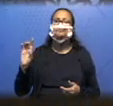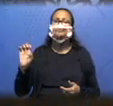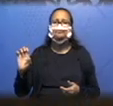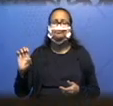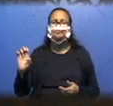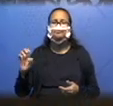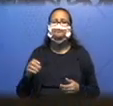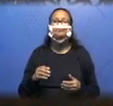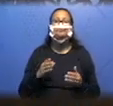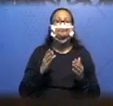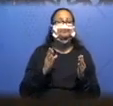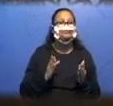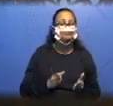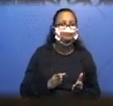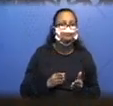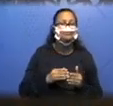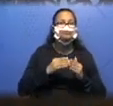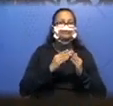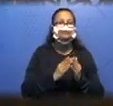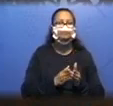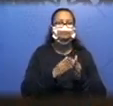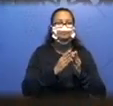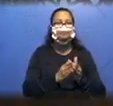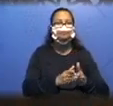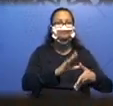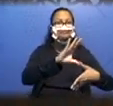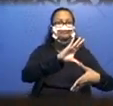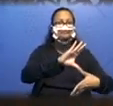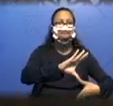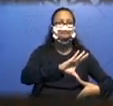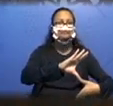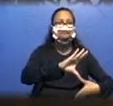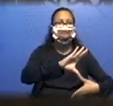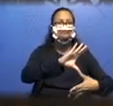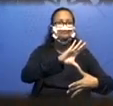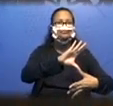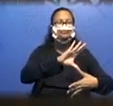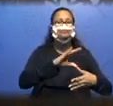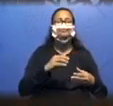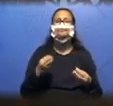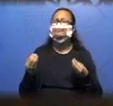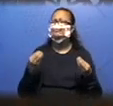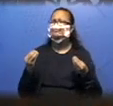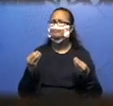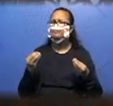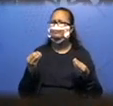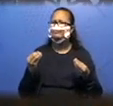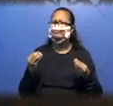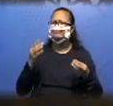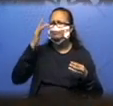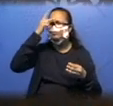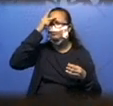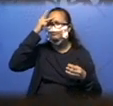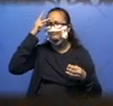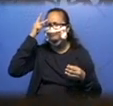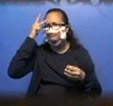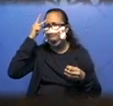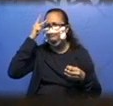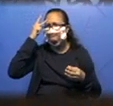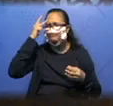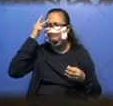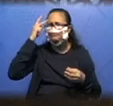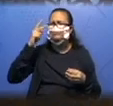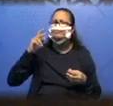nas navegações para a América. Como que o pessoal lá da Europa, de Portugal e